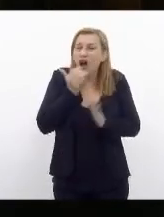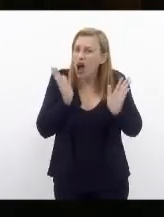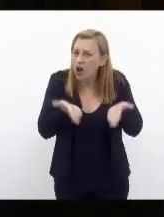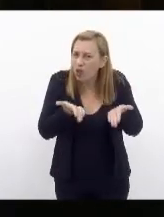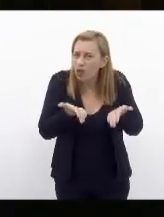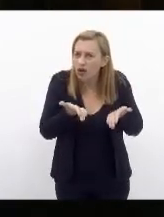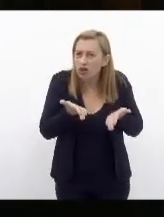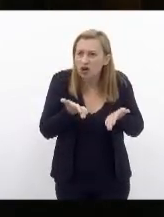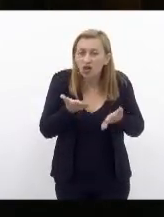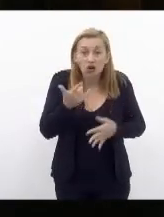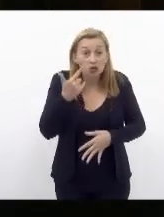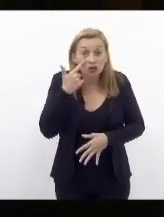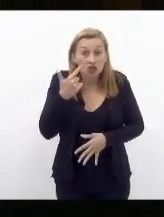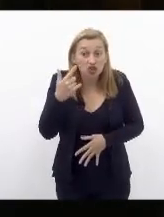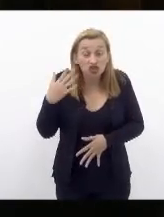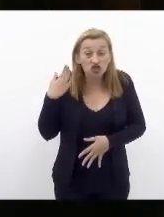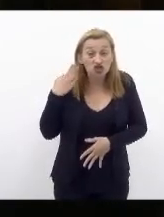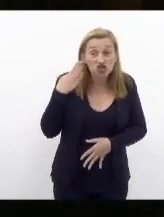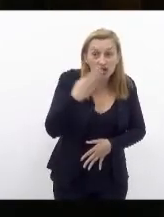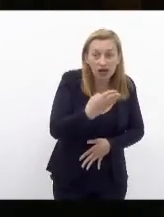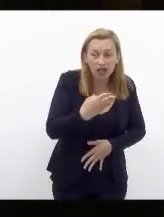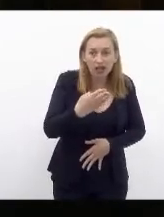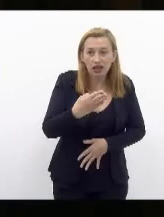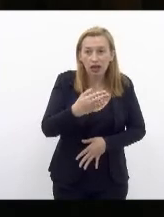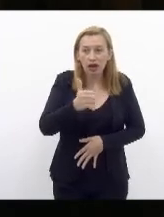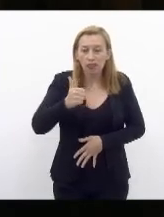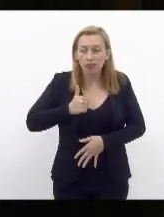vi afronta direta à